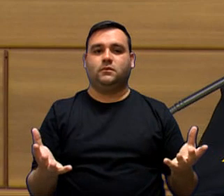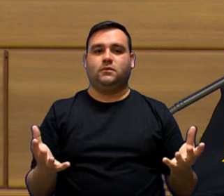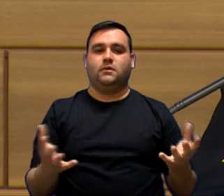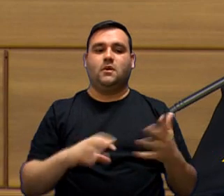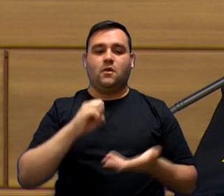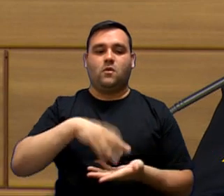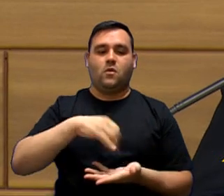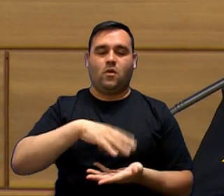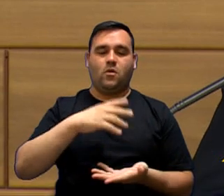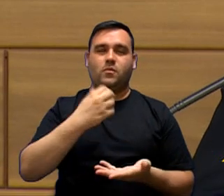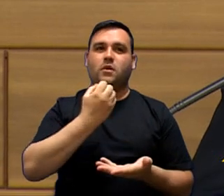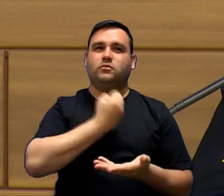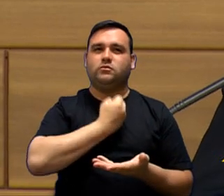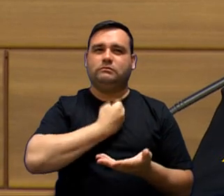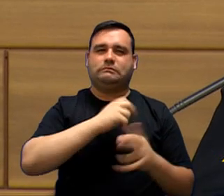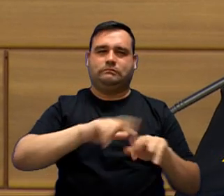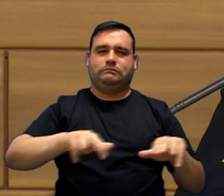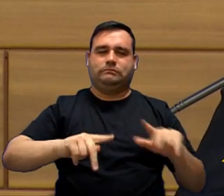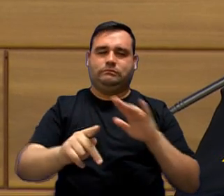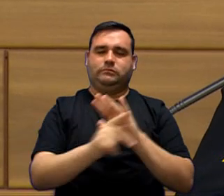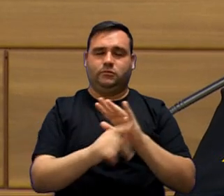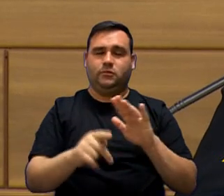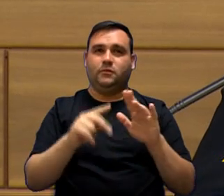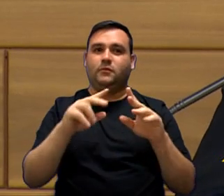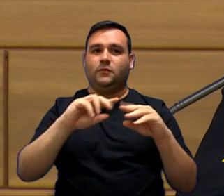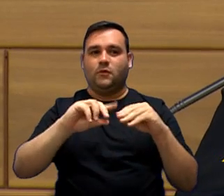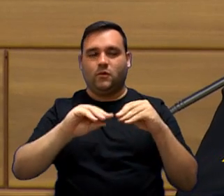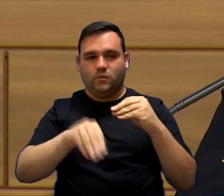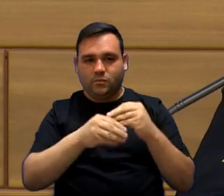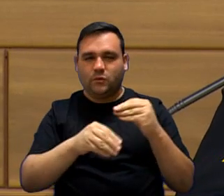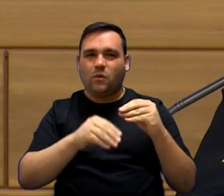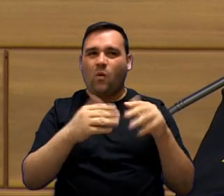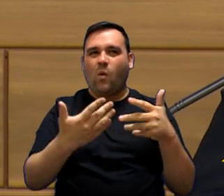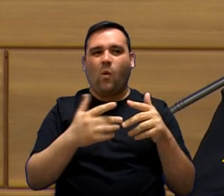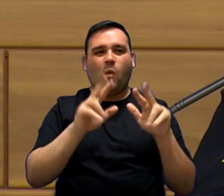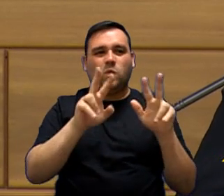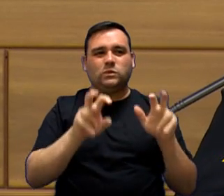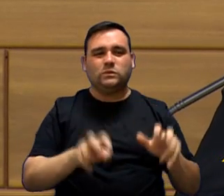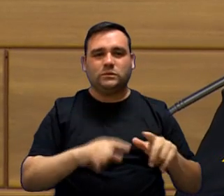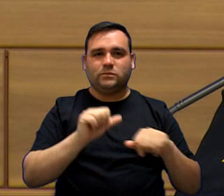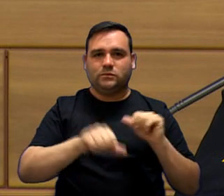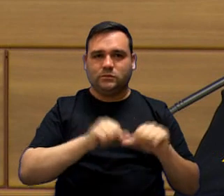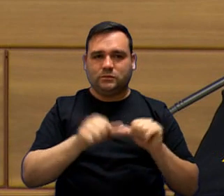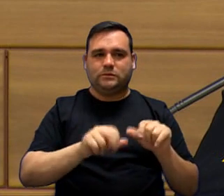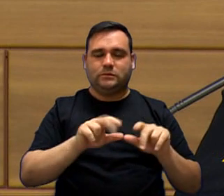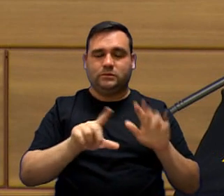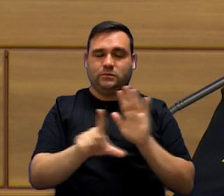encaminhando cópia de documentos pertinentes e termos aditivos ou modificativos e procedimentos licitatórios.